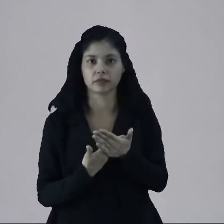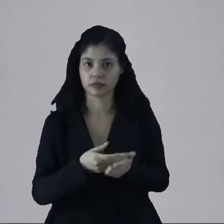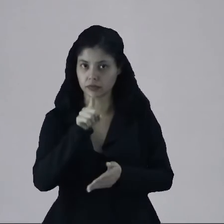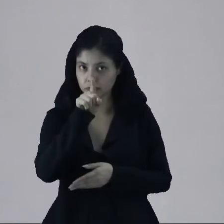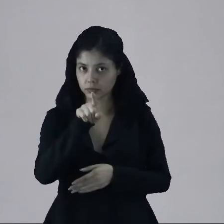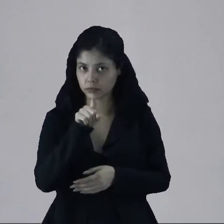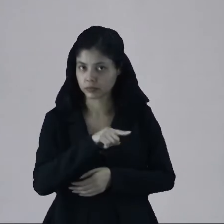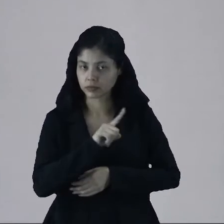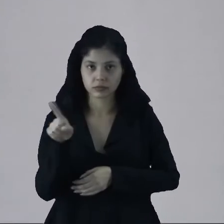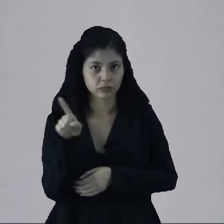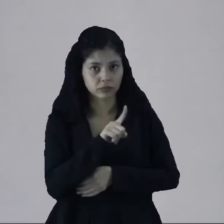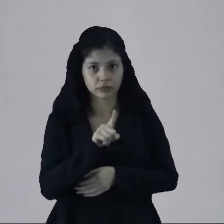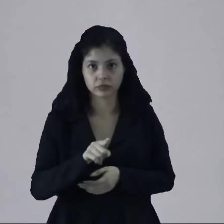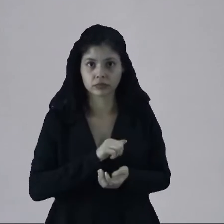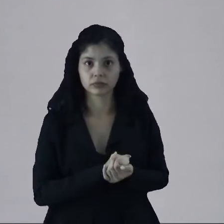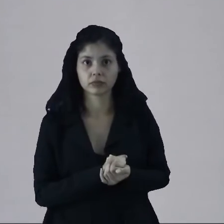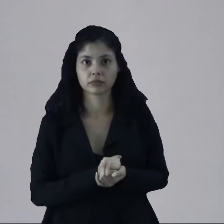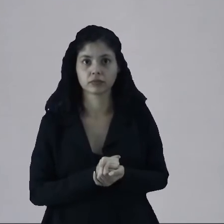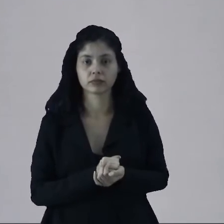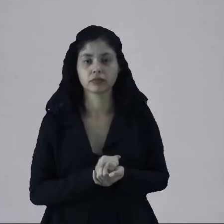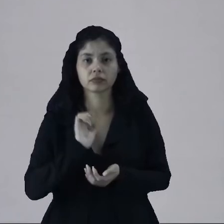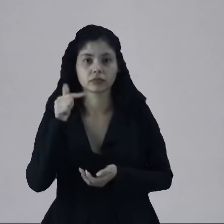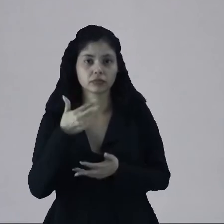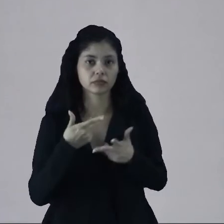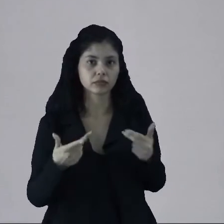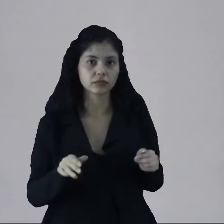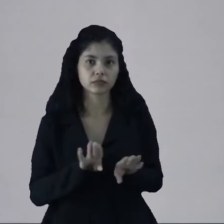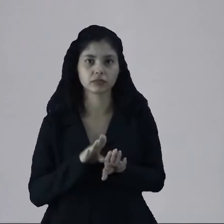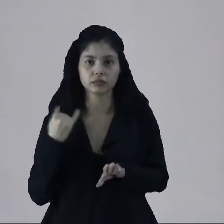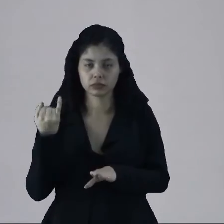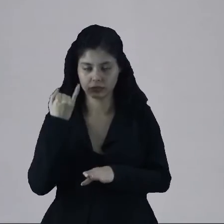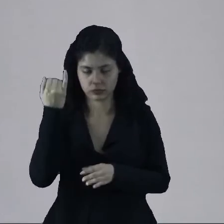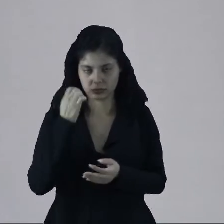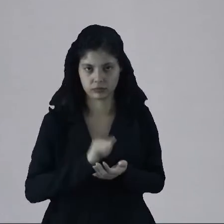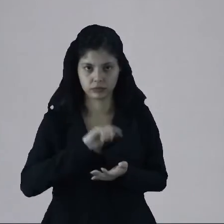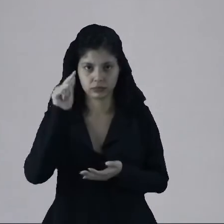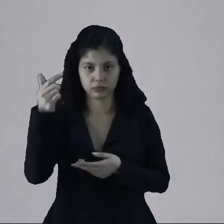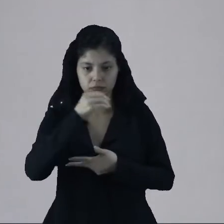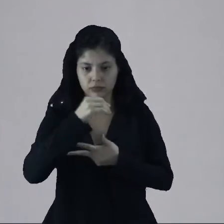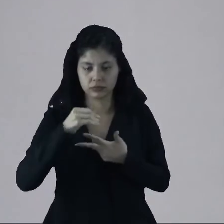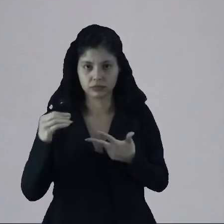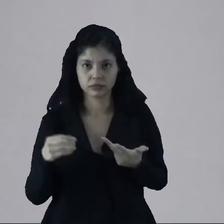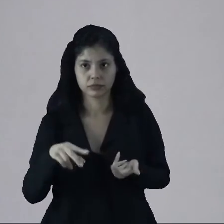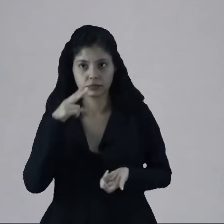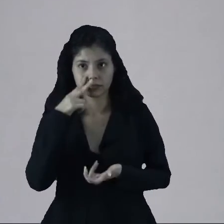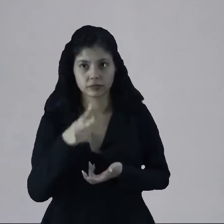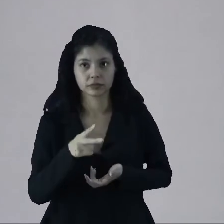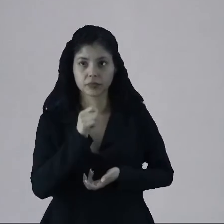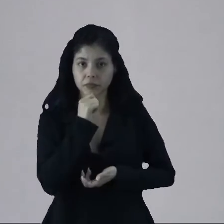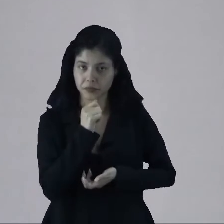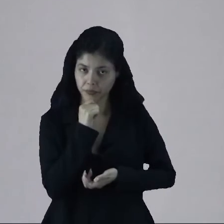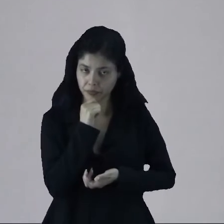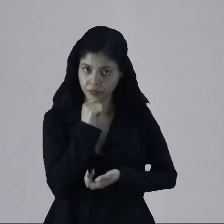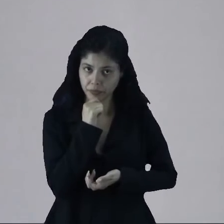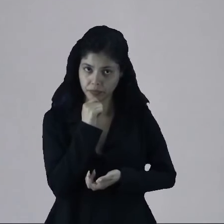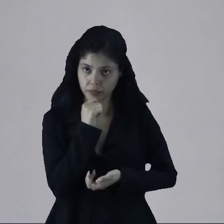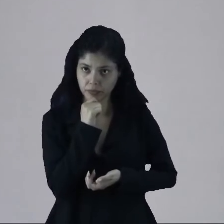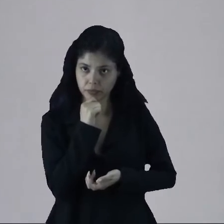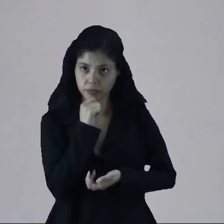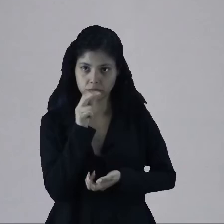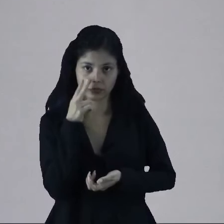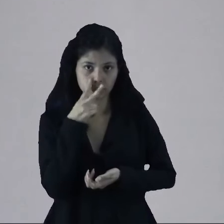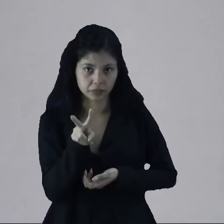para que você não se aperreie. Outra coisa que é muito comum lá no Enem, as pessoas, além de fazer,